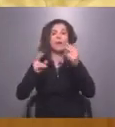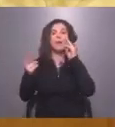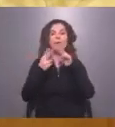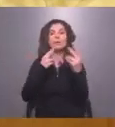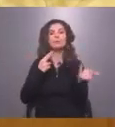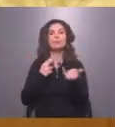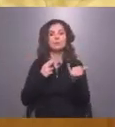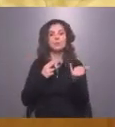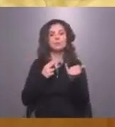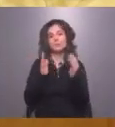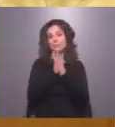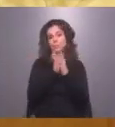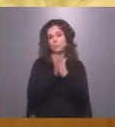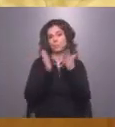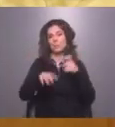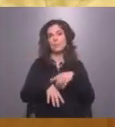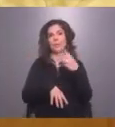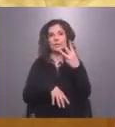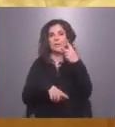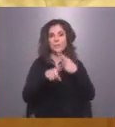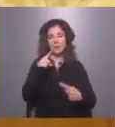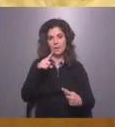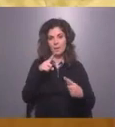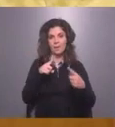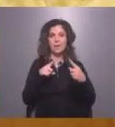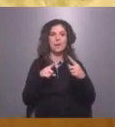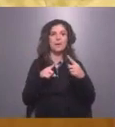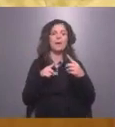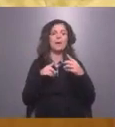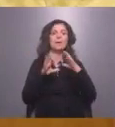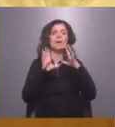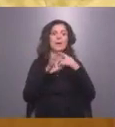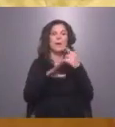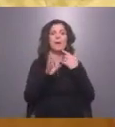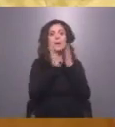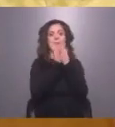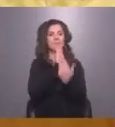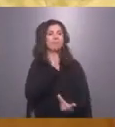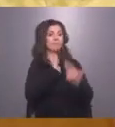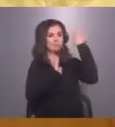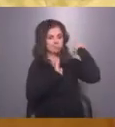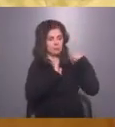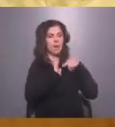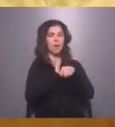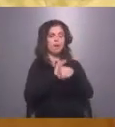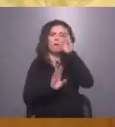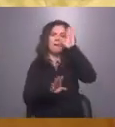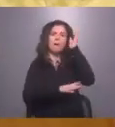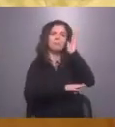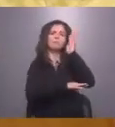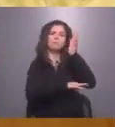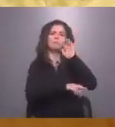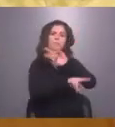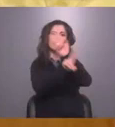encontro na Basílica, às 15h30, na Basílica de Nossa Senhora do Rosário, com uma palestra sobre o